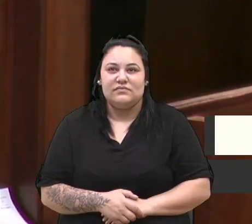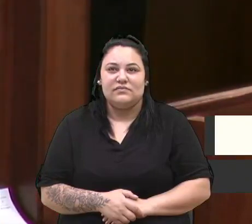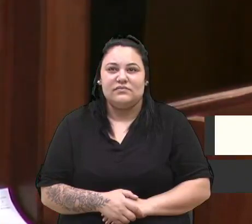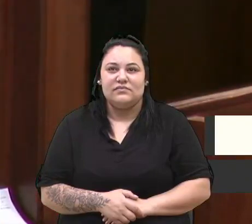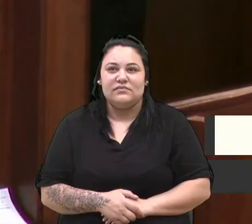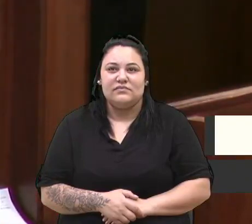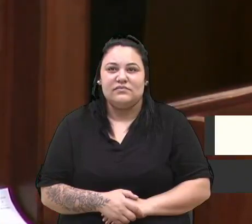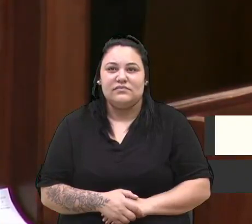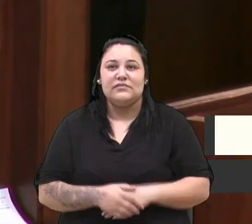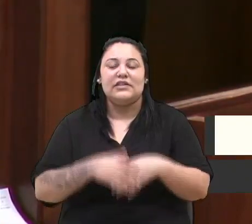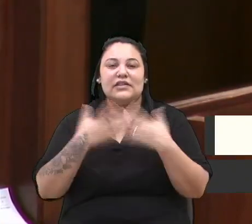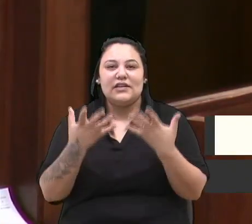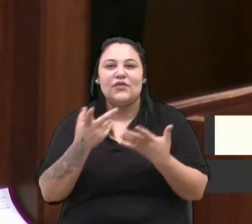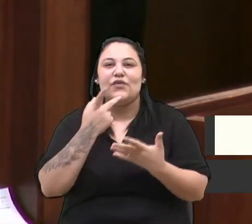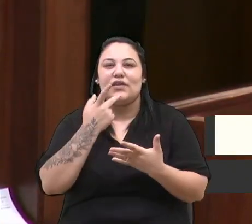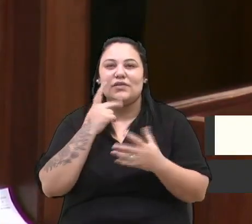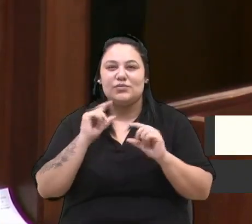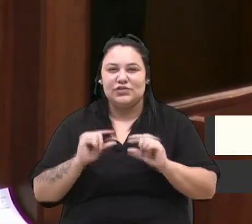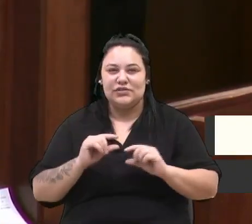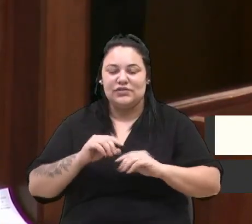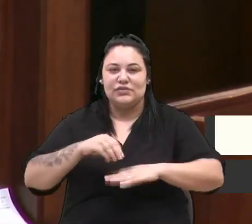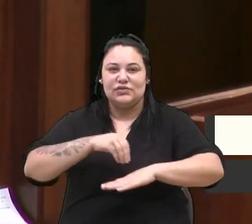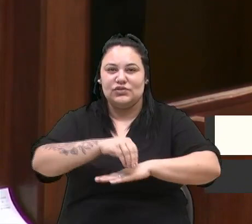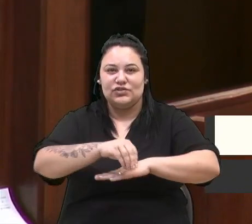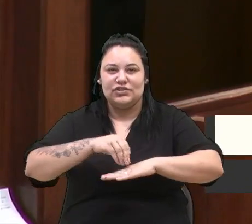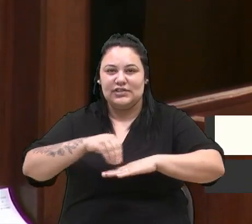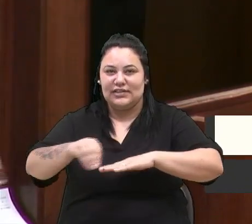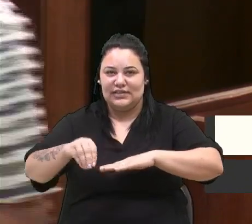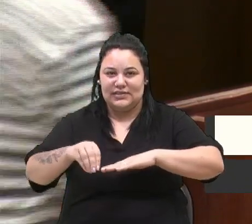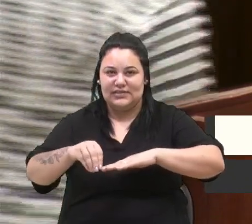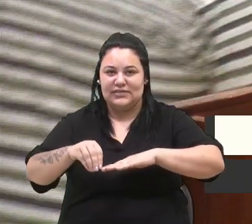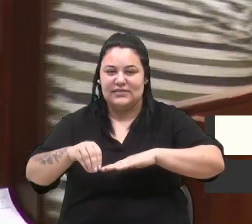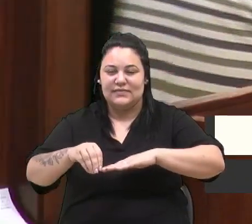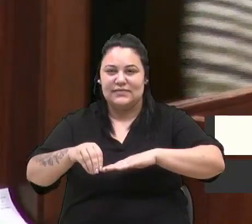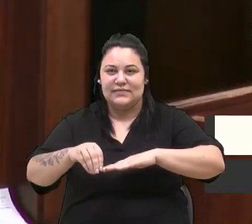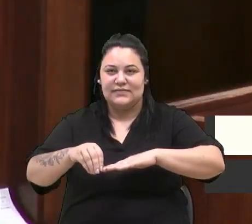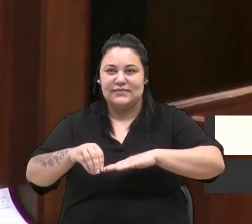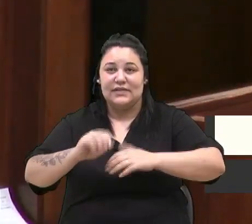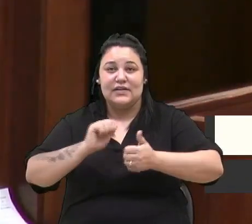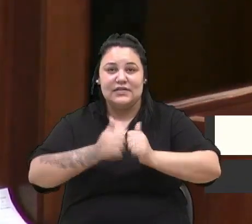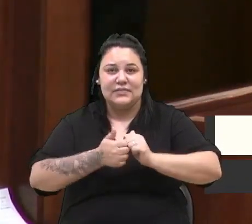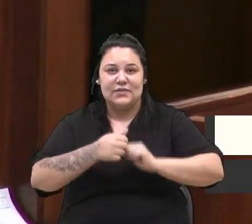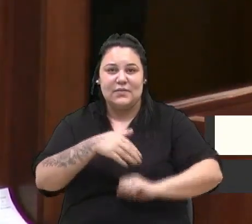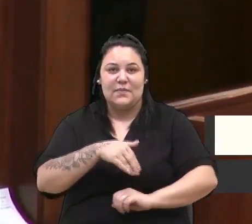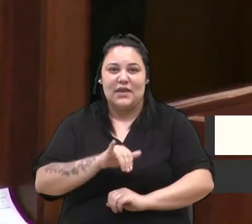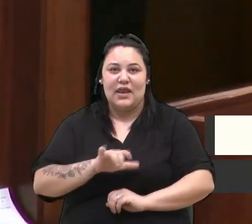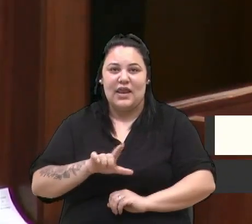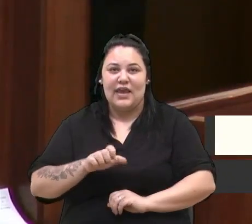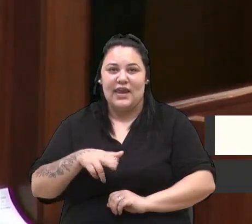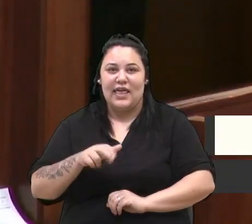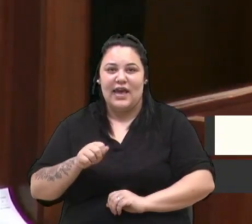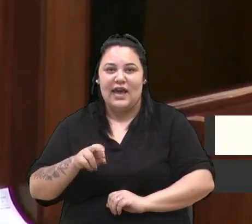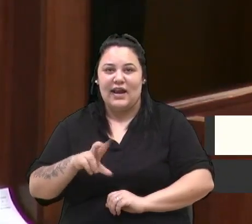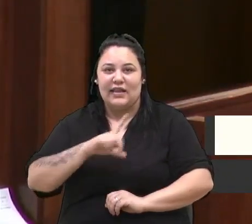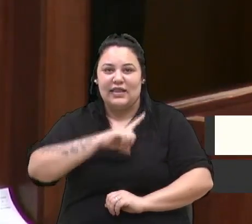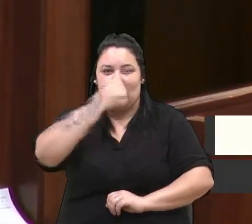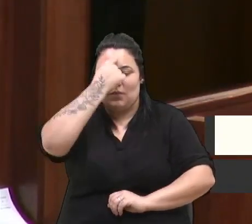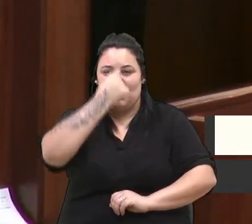Então, eu vou falar um pouquinho sobre o xadrez para vocês. Ele é um esporte milenar, ele tem um